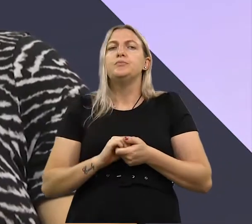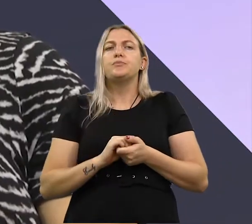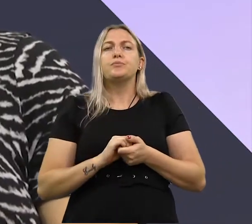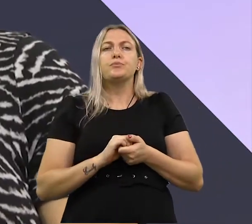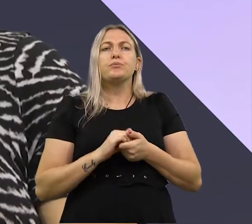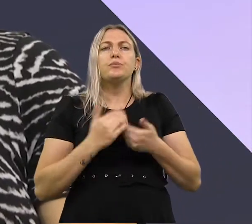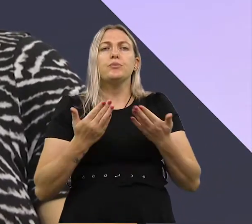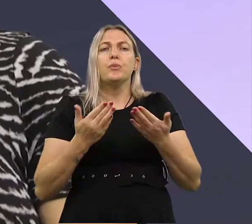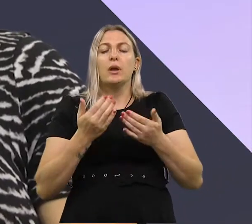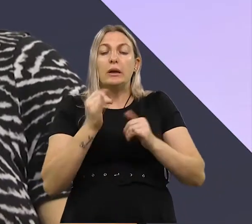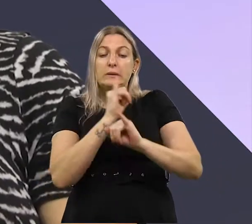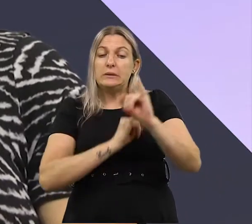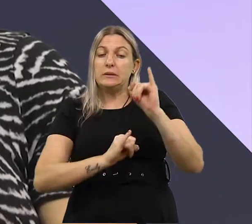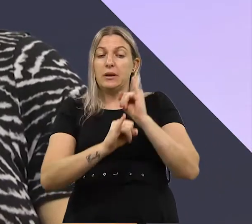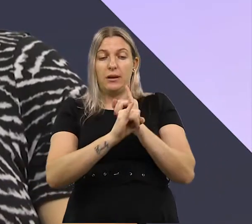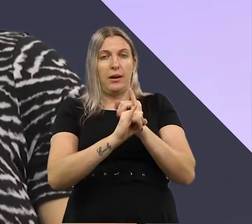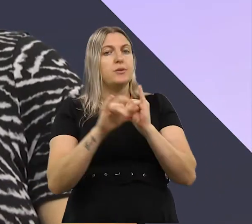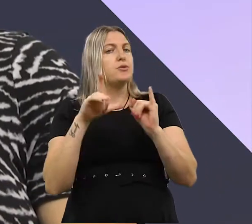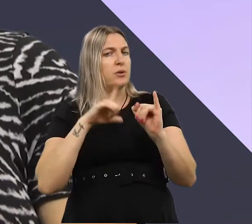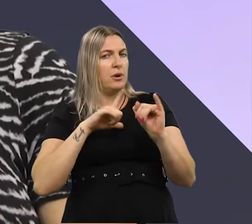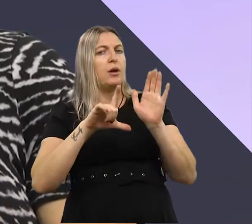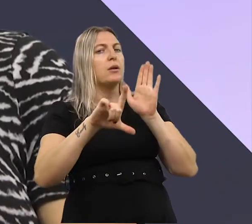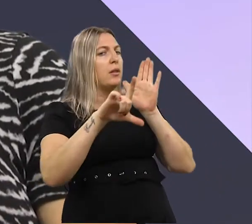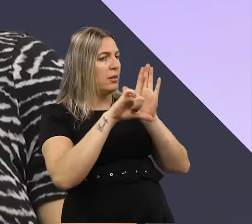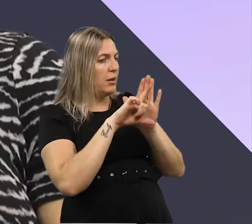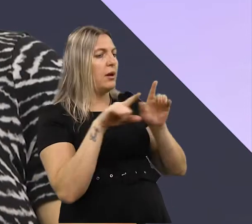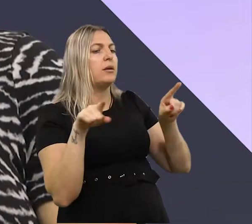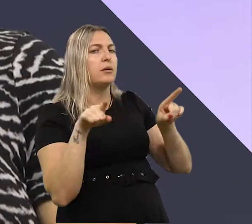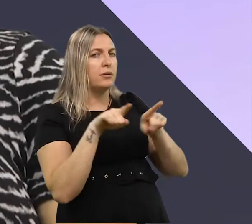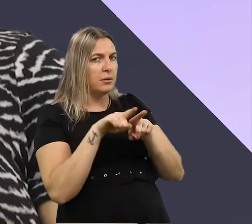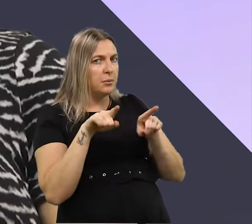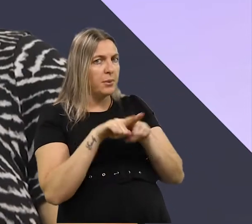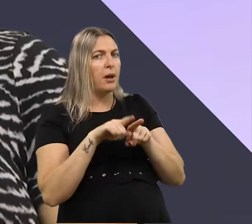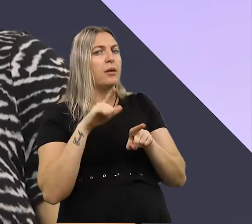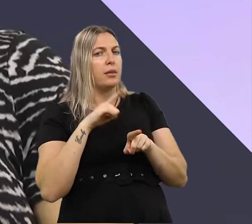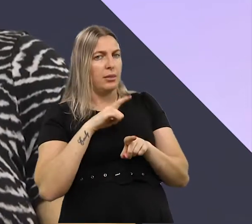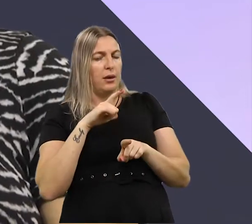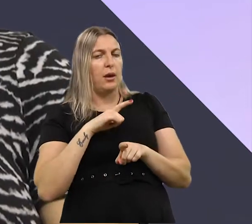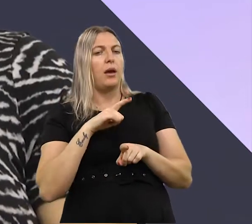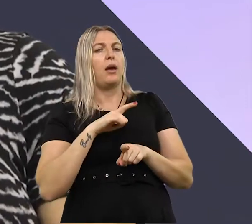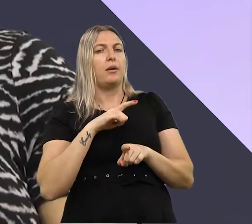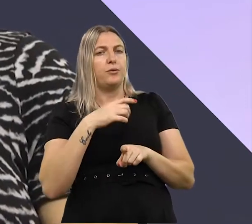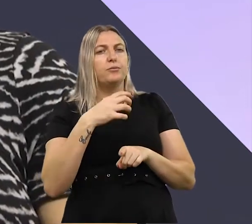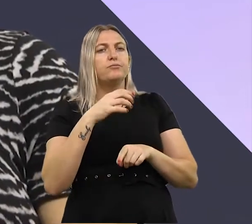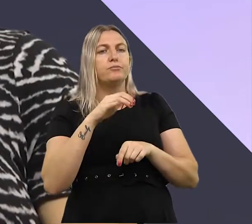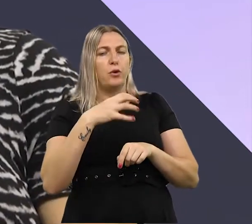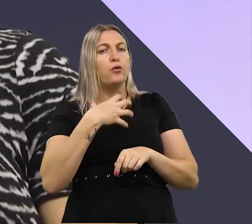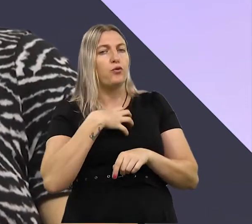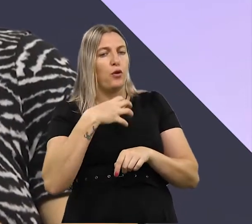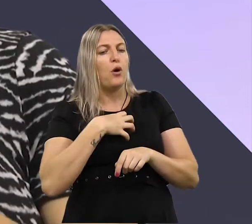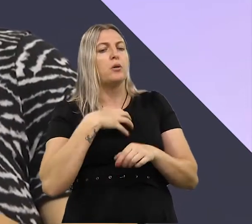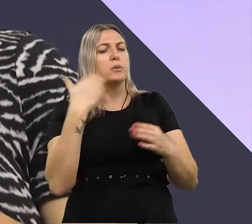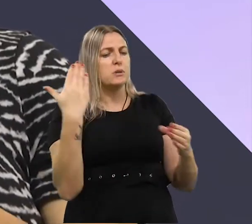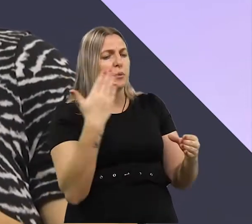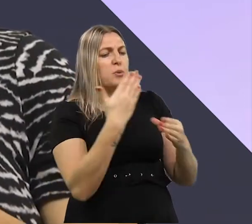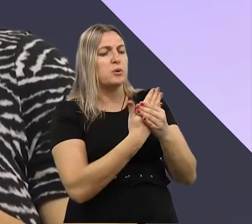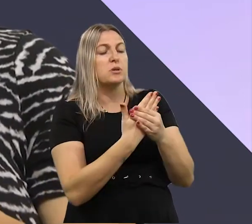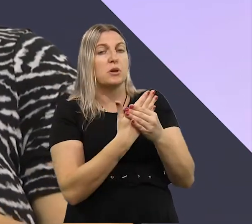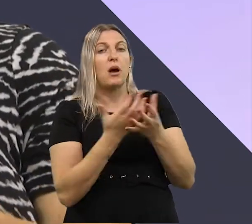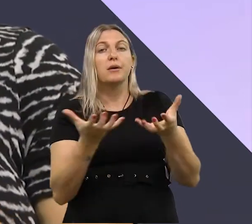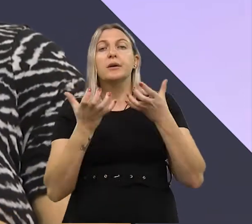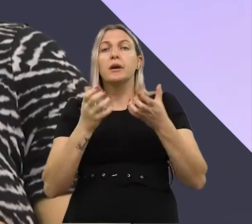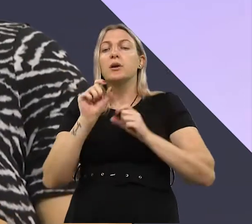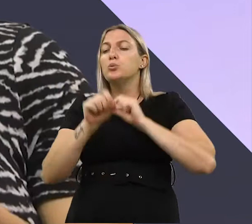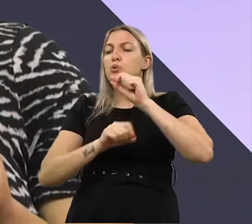eu acho. Né? E internet também não é terra sem lei, a gente tem meios legais para isso. O que a gente quer é buscar